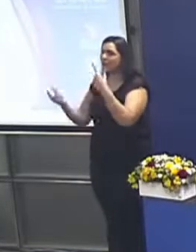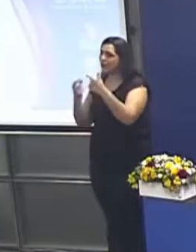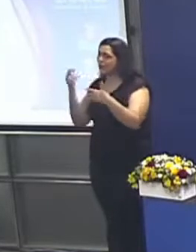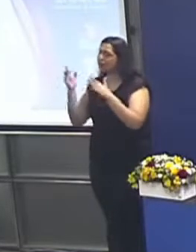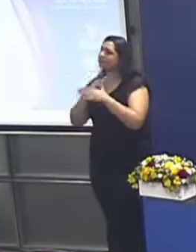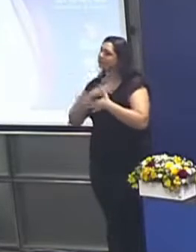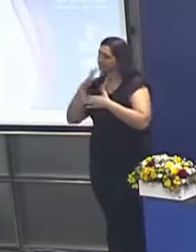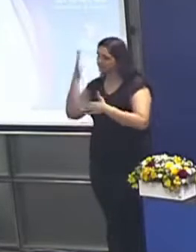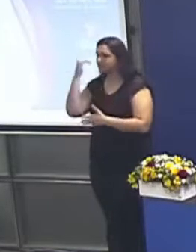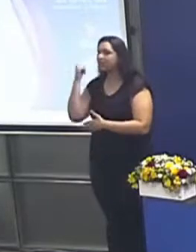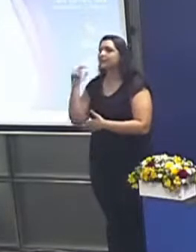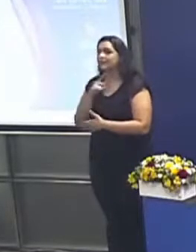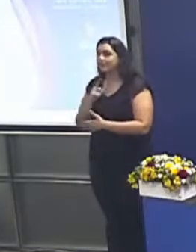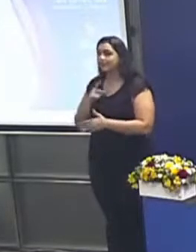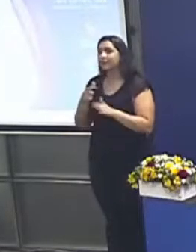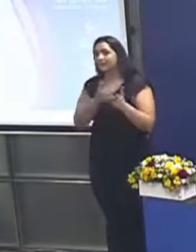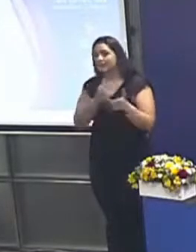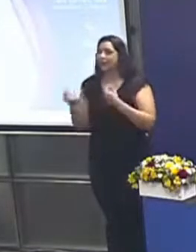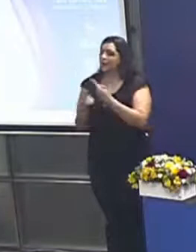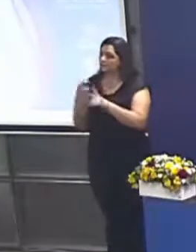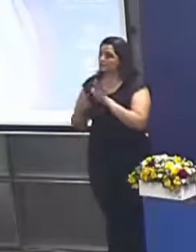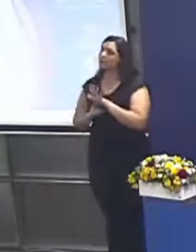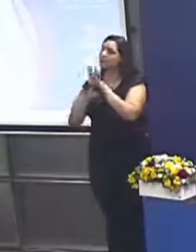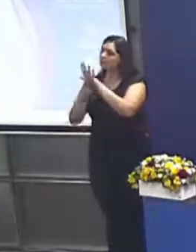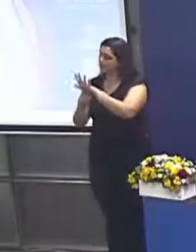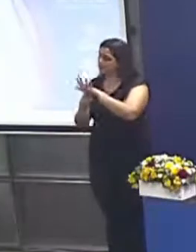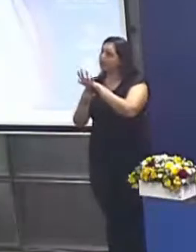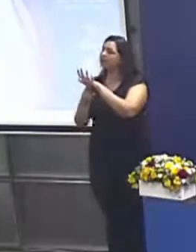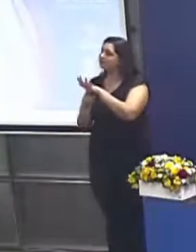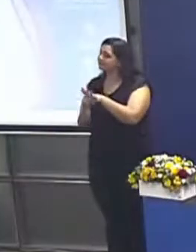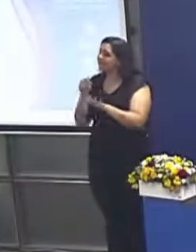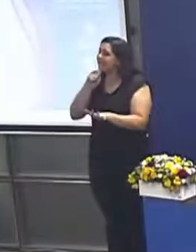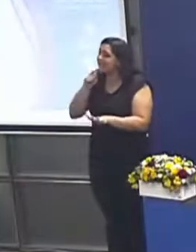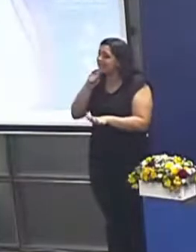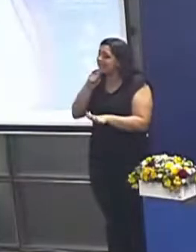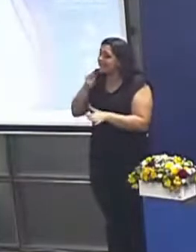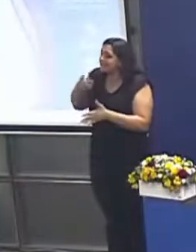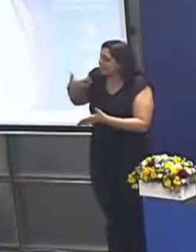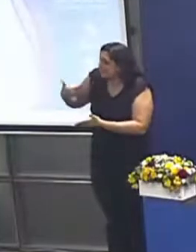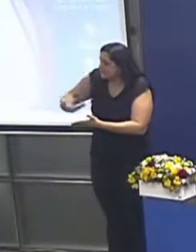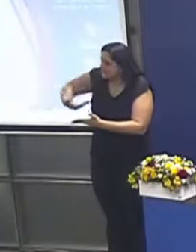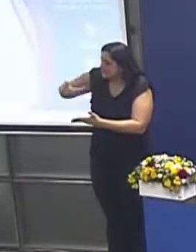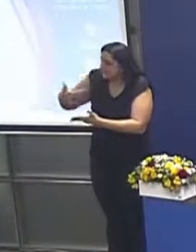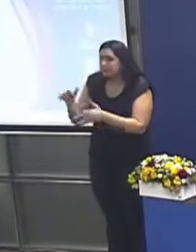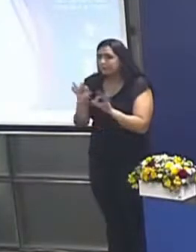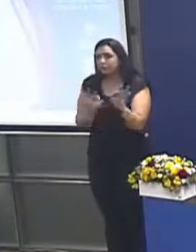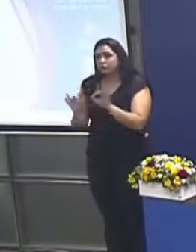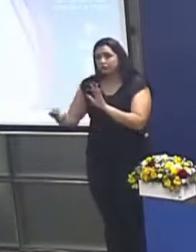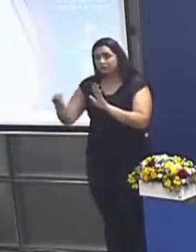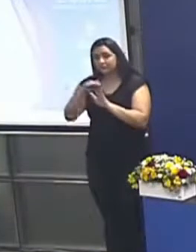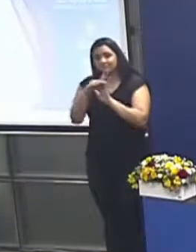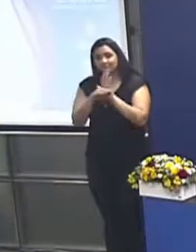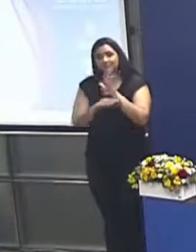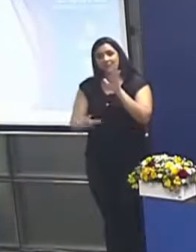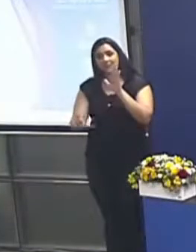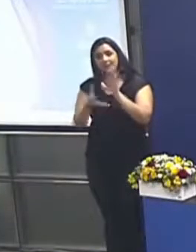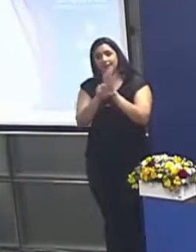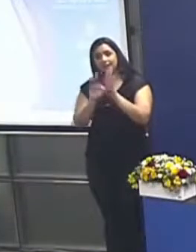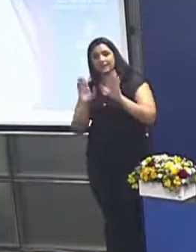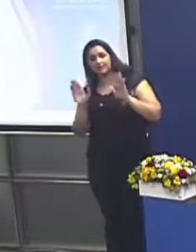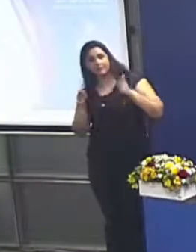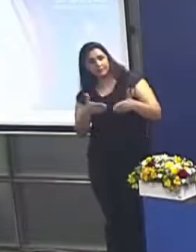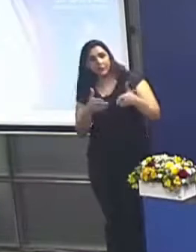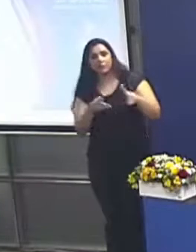gente tem valorosos representantes aqui que ainda trazem a perspectiva de projetos de lei que possam olhar